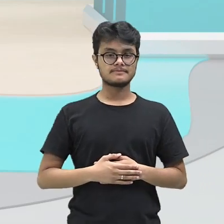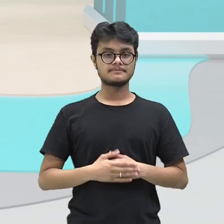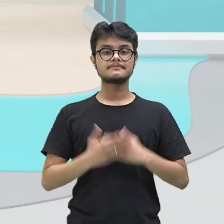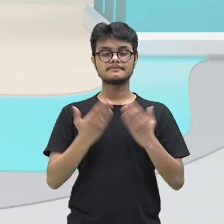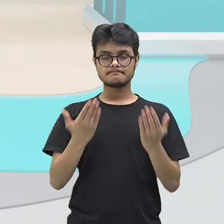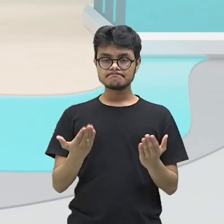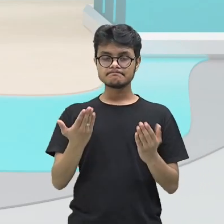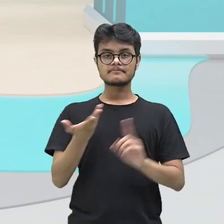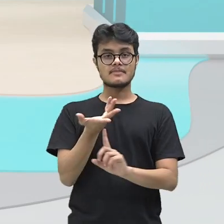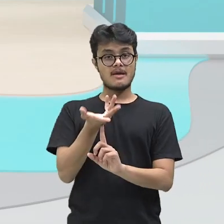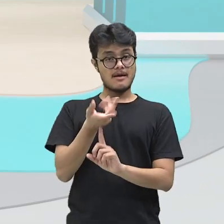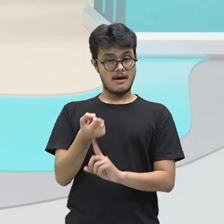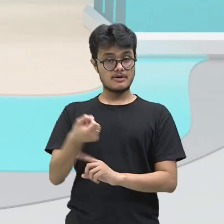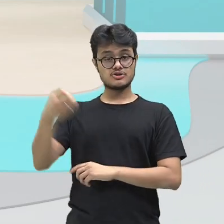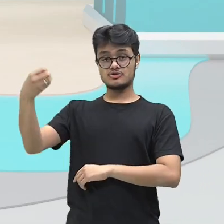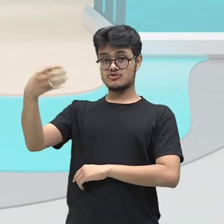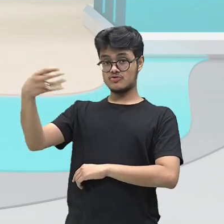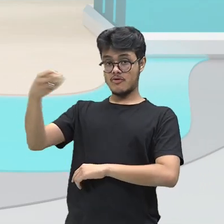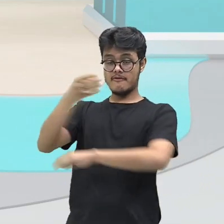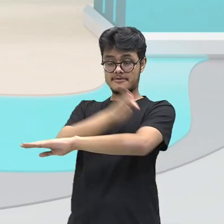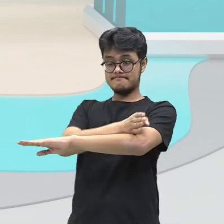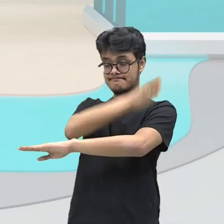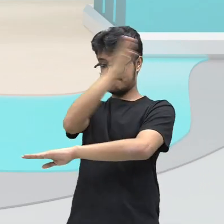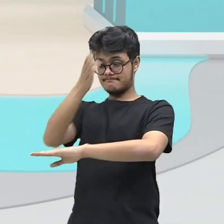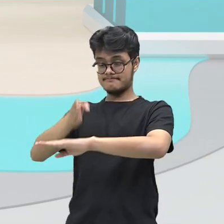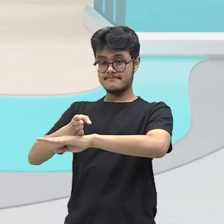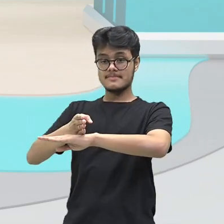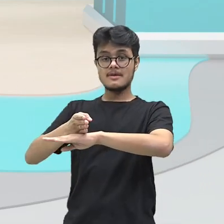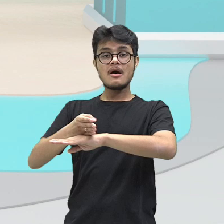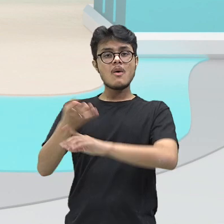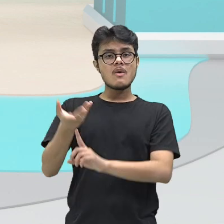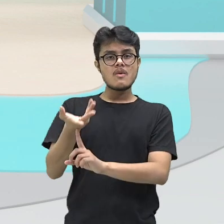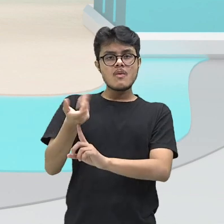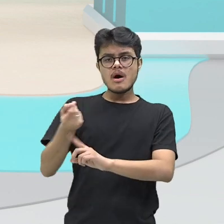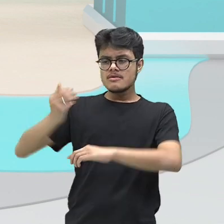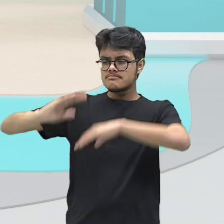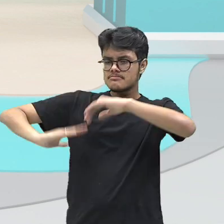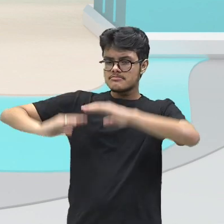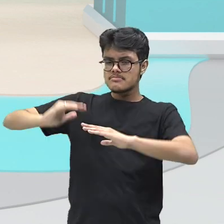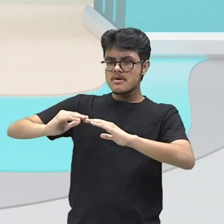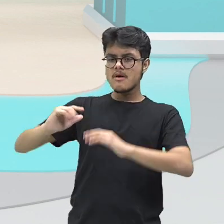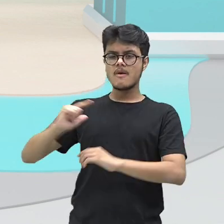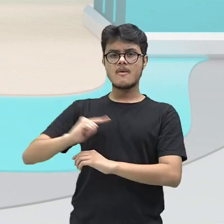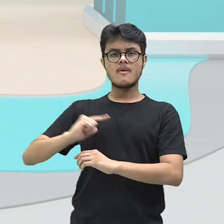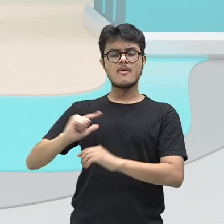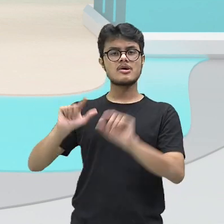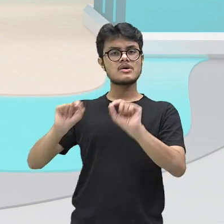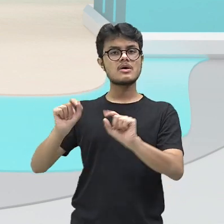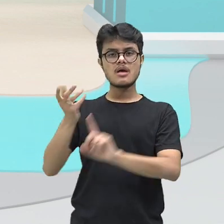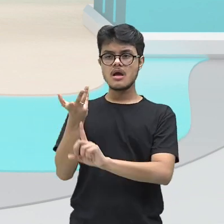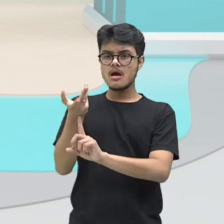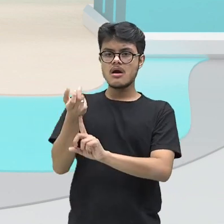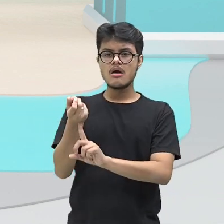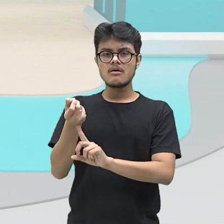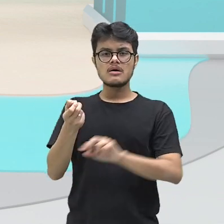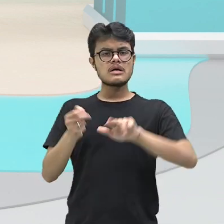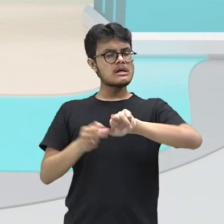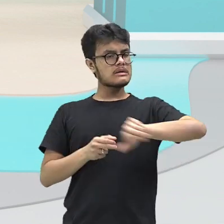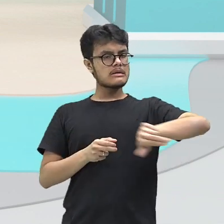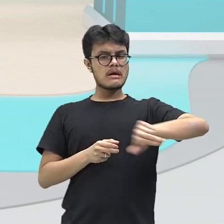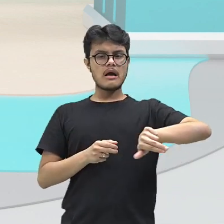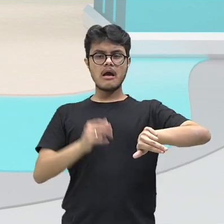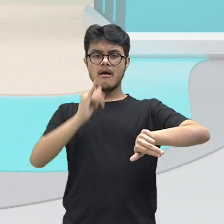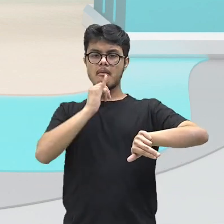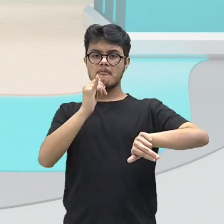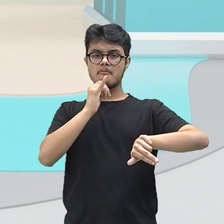na arte moderna, os artistas experimentalistas declaram que o objeto de arte ele não era só a representação